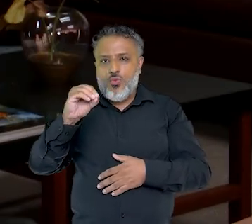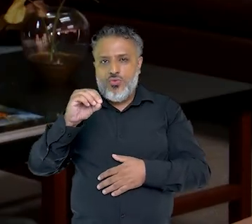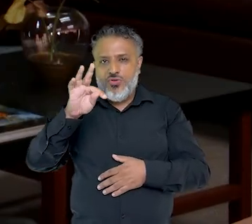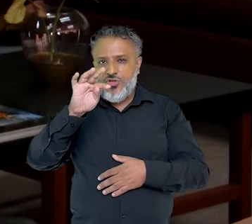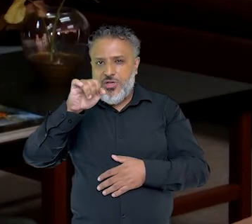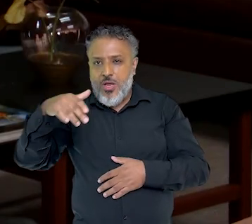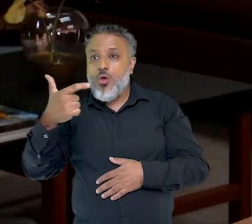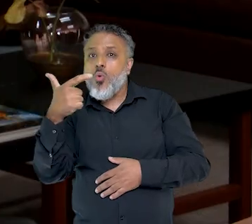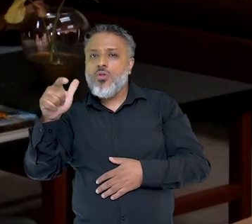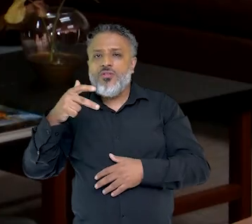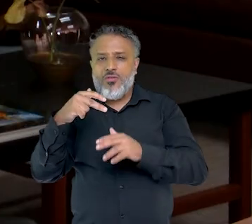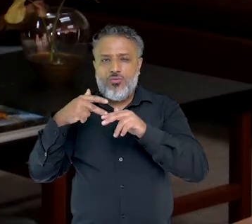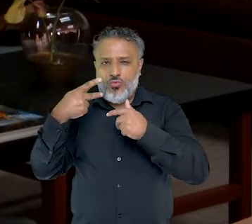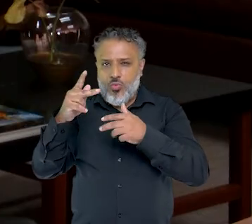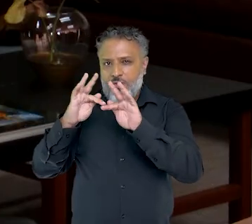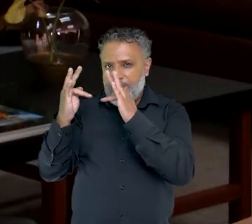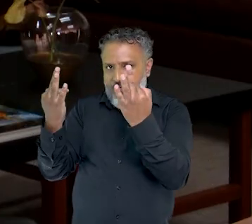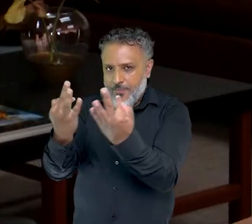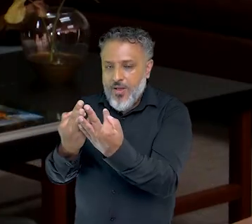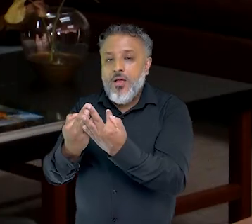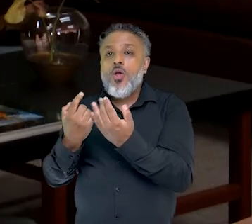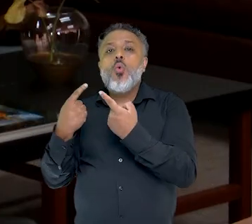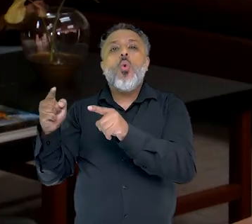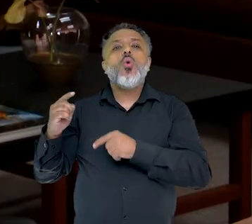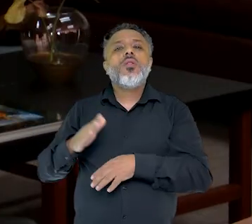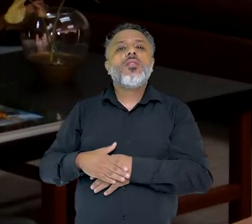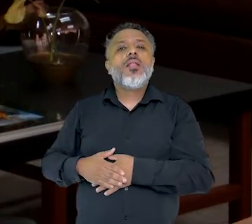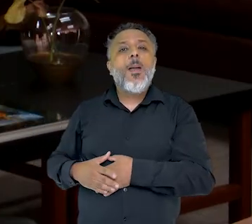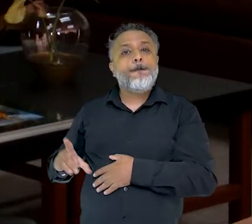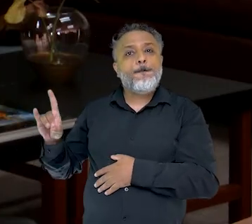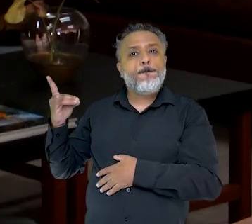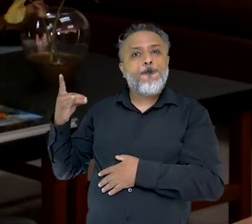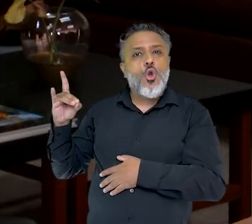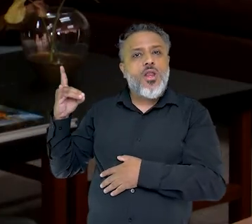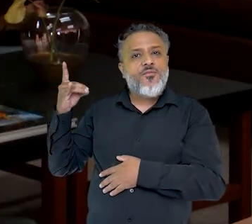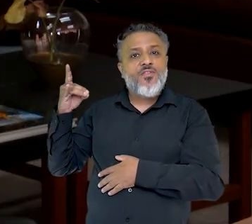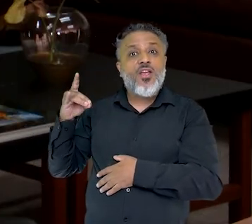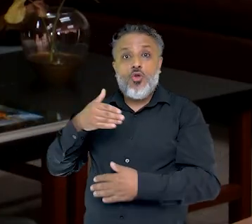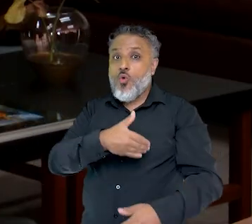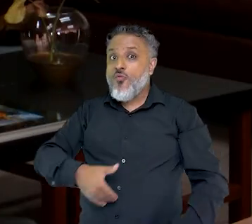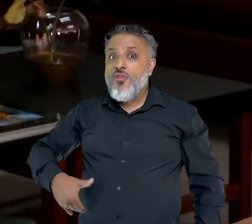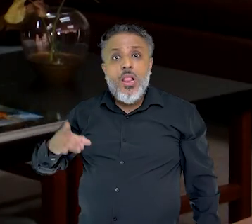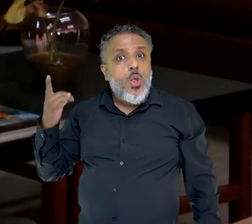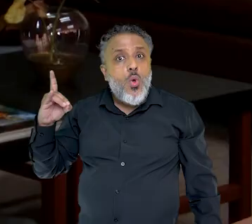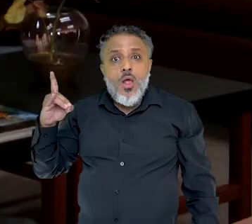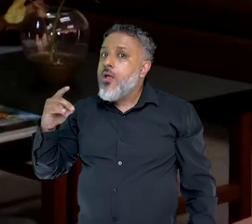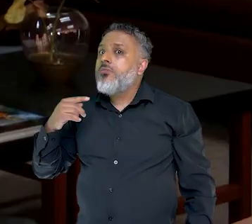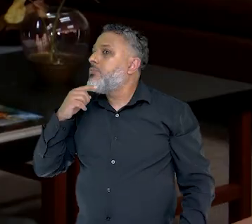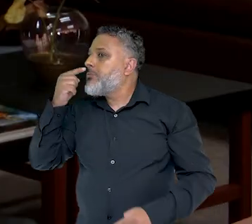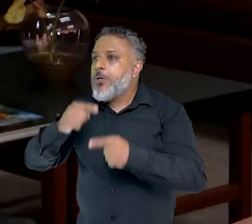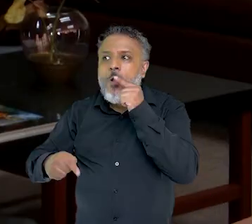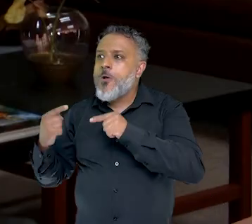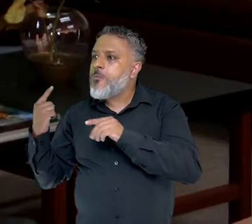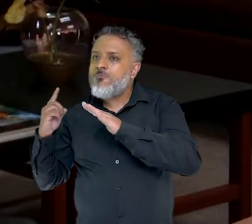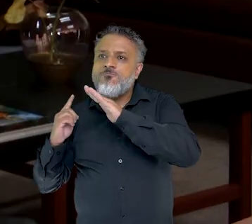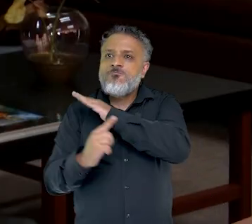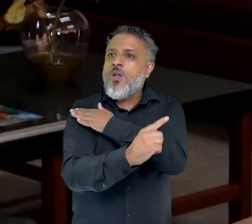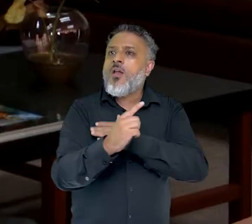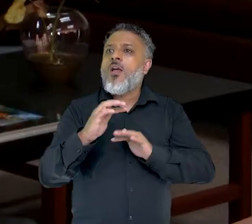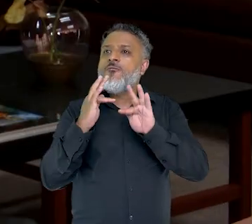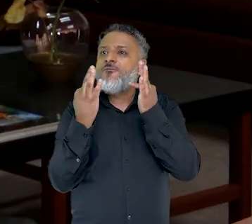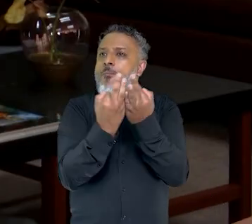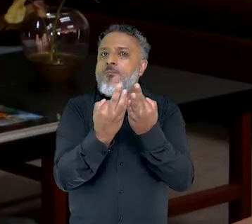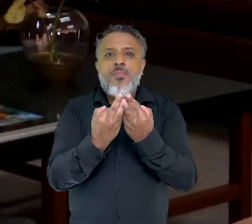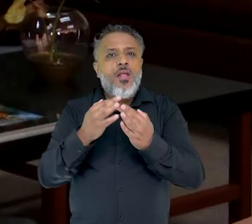sua família, contra a Bolívia, porque o governo boliviano negou o acesso ao refúgio a essa família